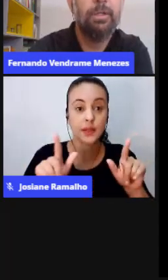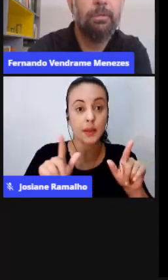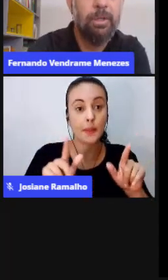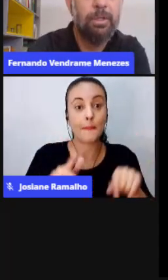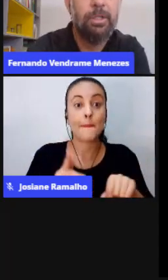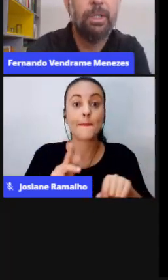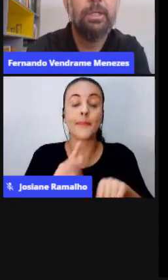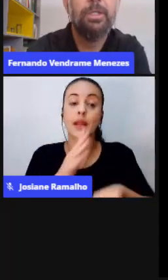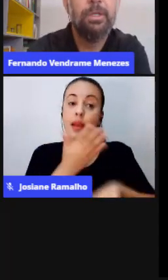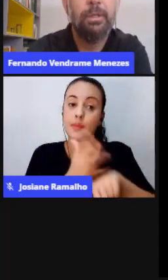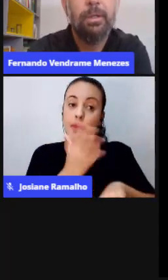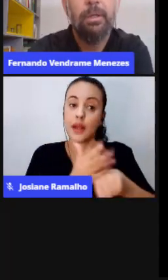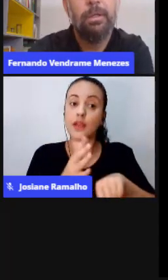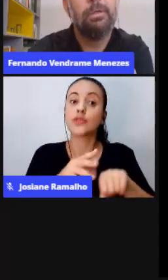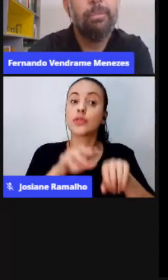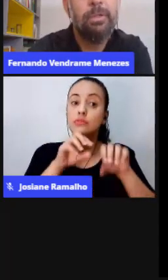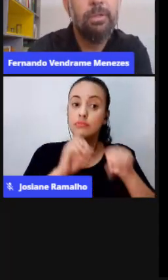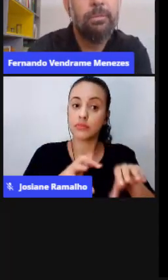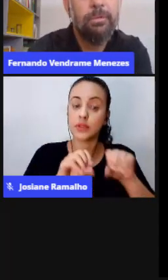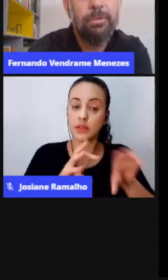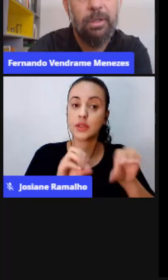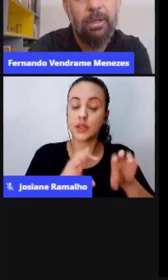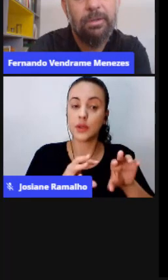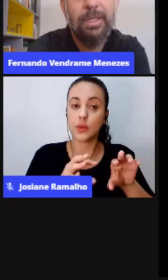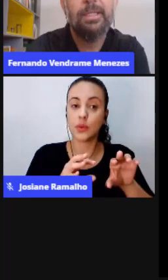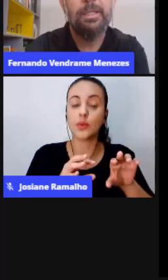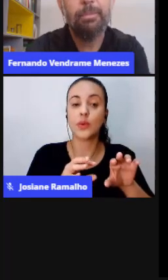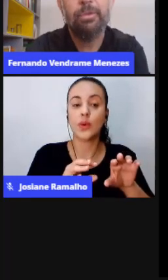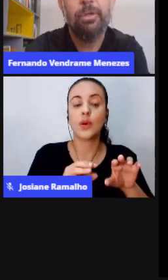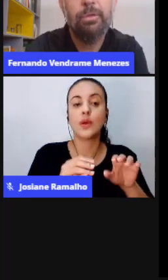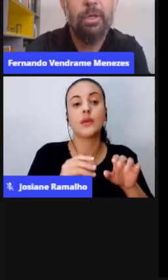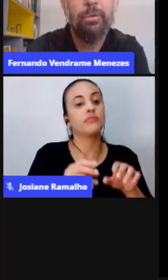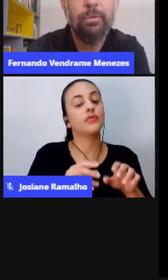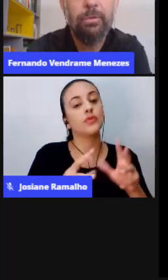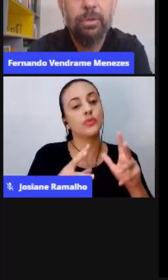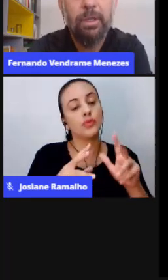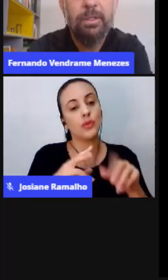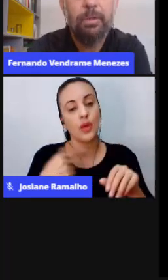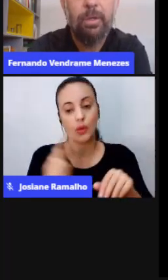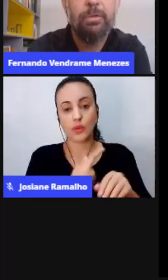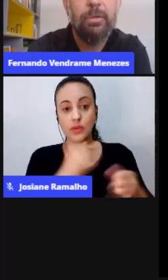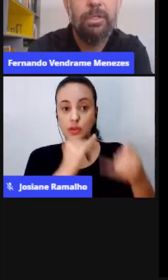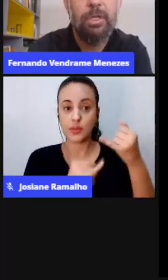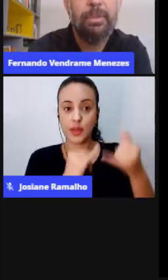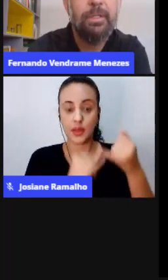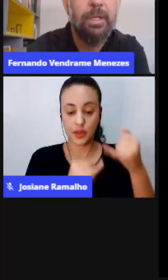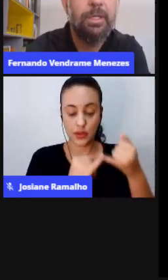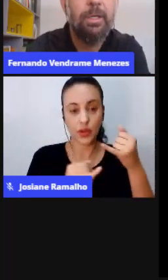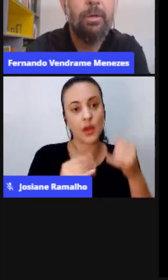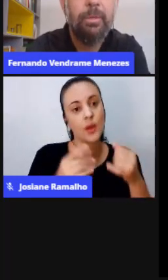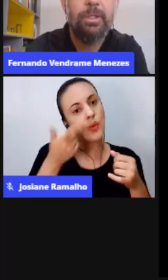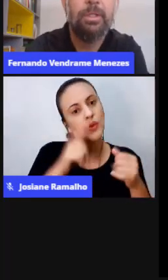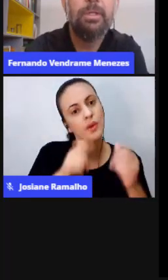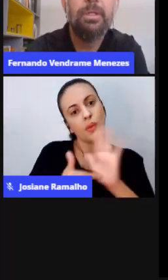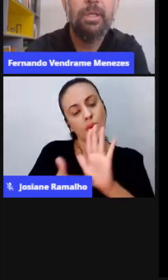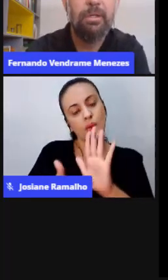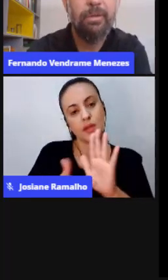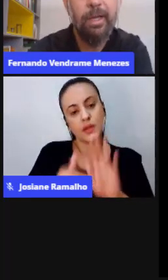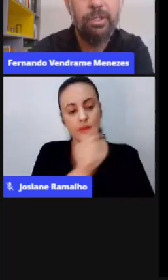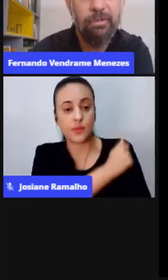possível daquilo que a gente acredita e que possamos trazer para os nossos alunos situações de aprendizagem